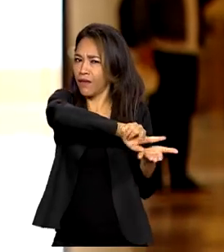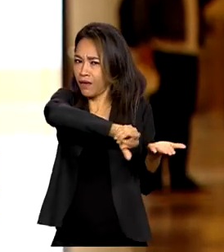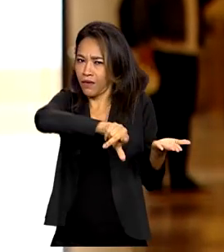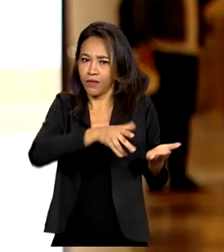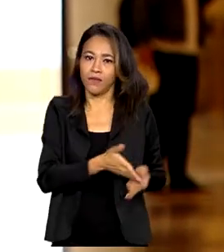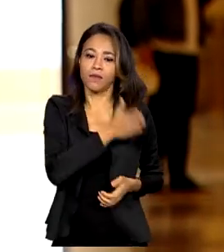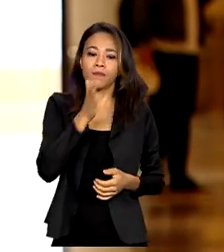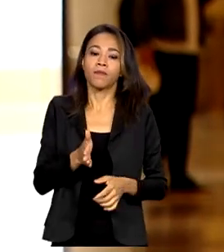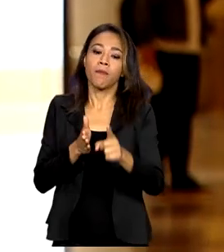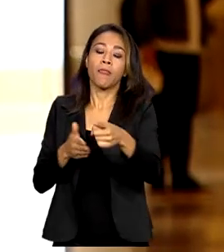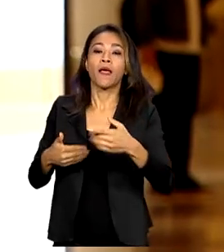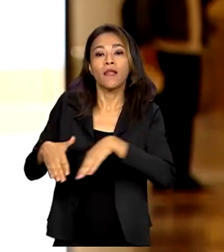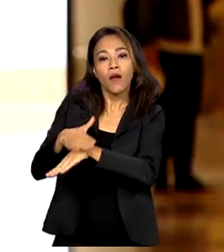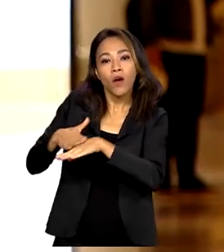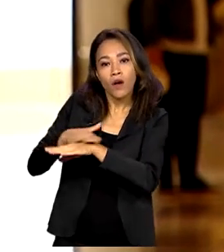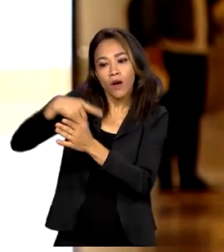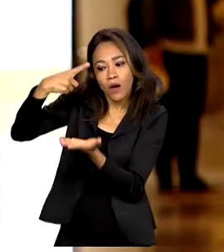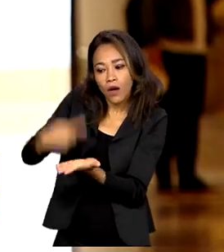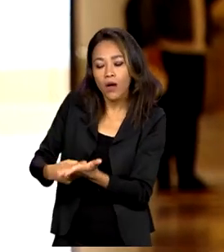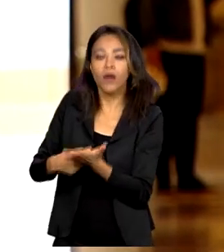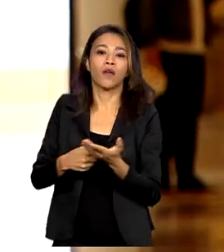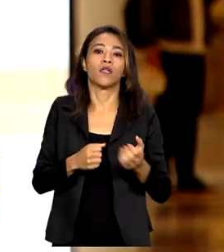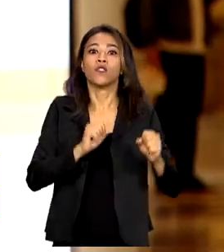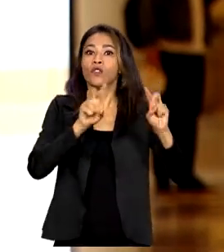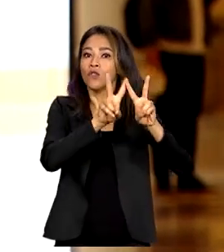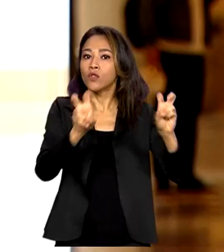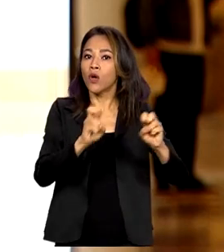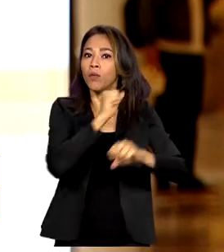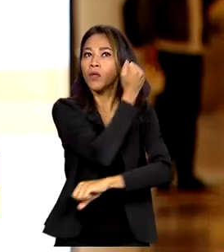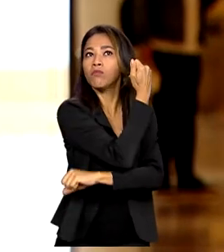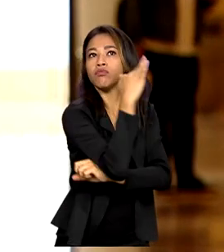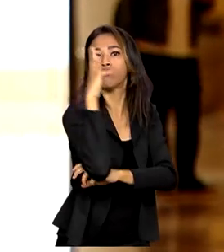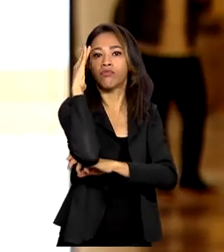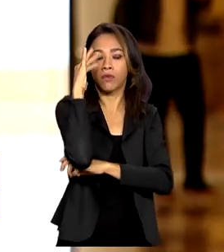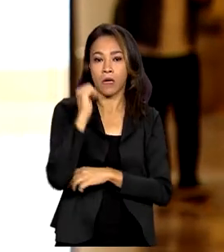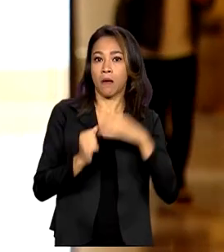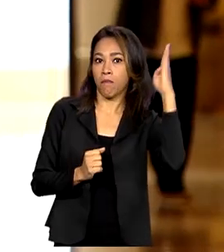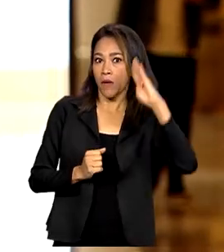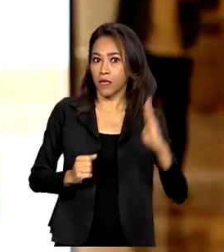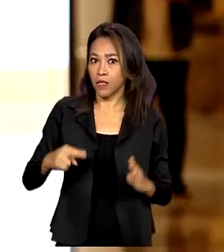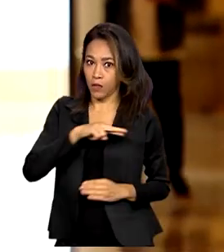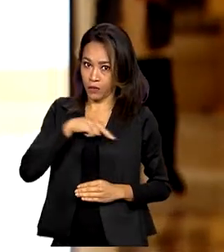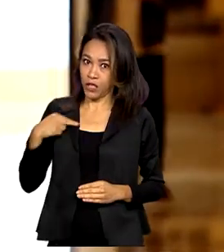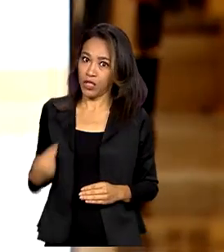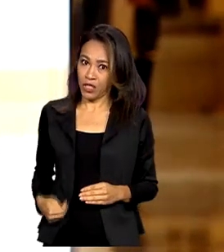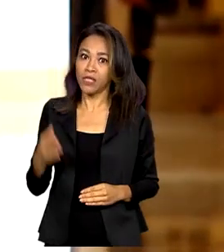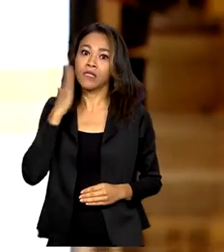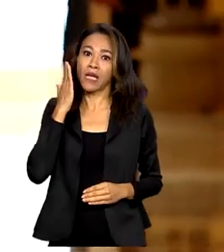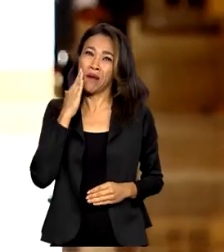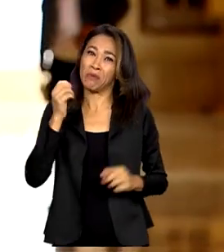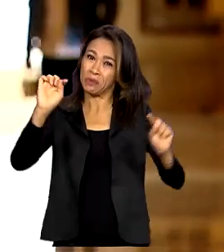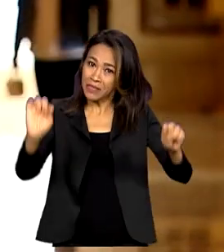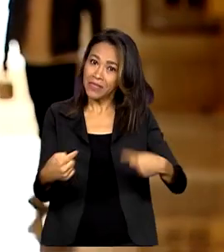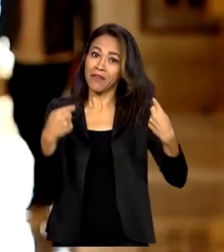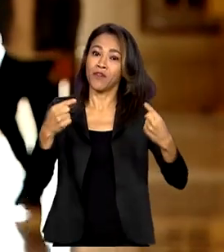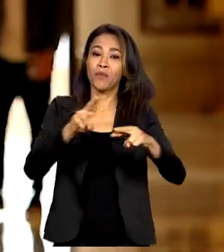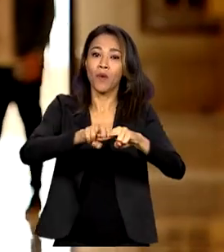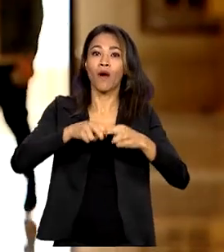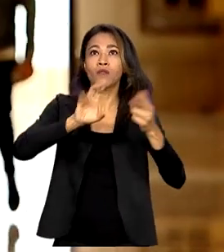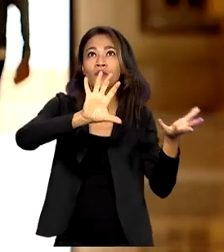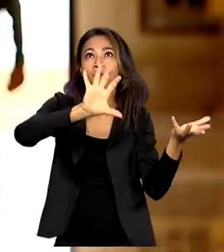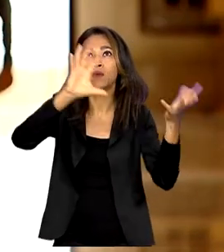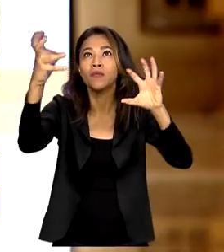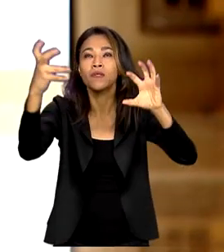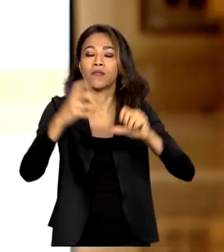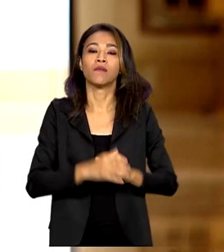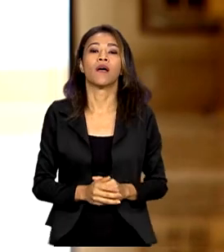que fizeram sobre meio ambiente, Brasil e China reconheceram os desafios impostos pelas mudanças climáticas. Na avaliação